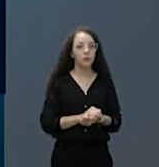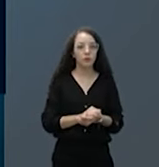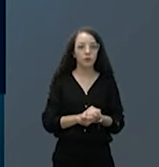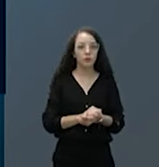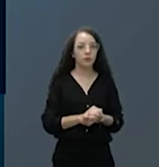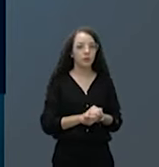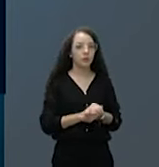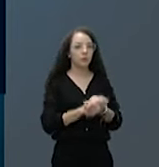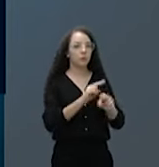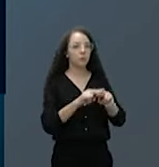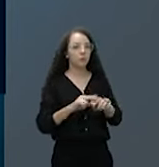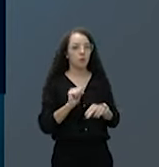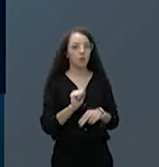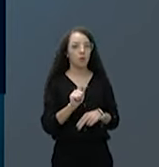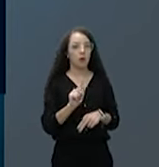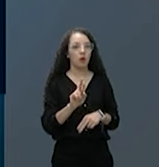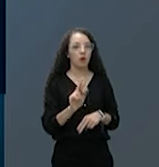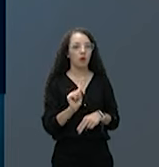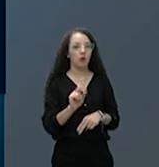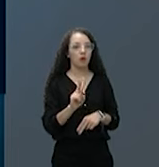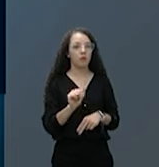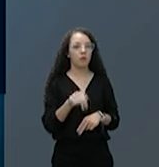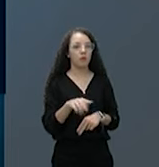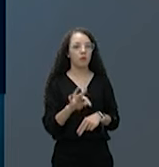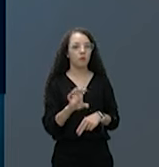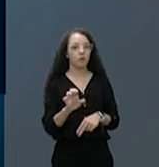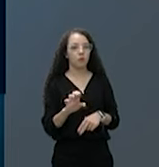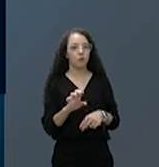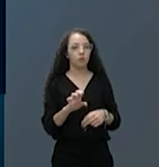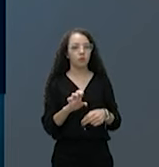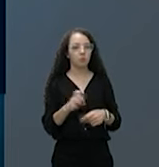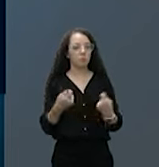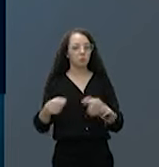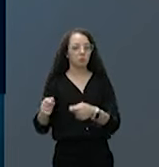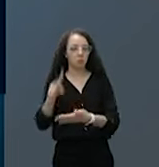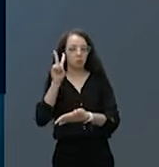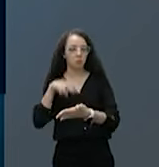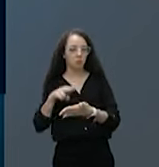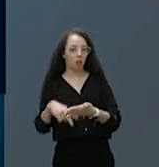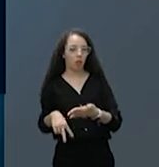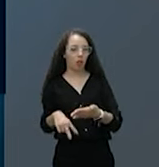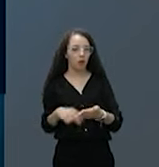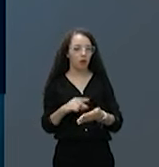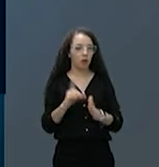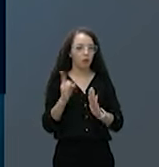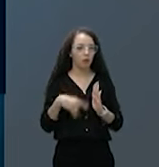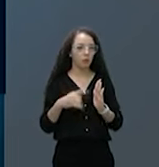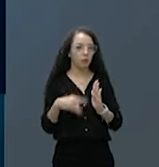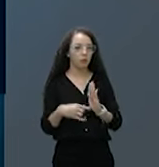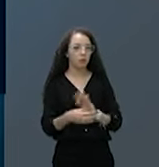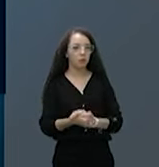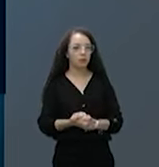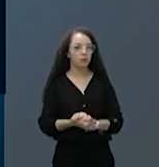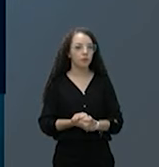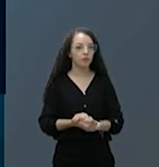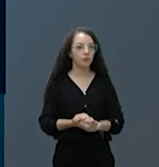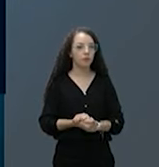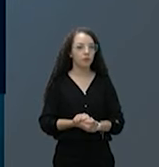não, só pelo agravante. Se dispensa a Pelo. leitura do relatório, né, seu É, advogado? se dispensa. Ah, pera, pelo agravante, pois não. Pois